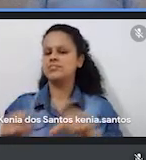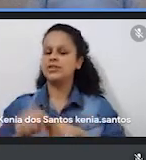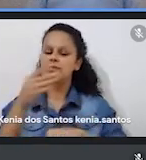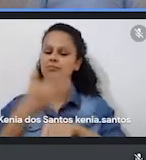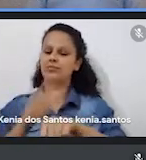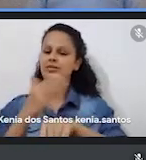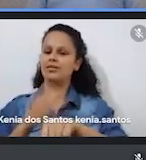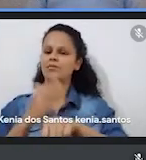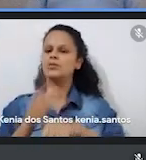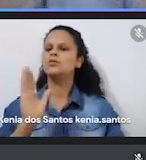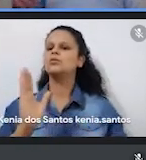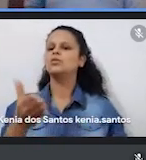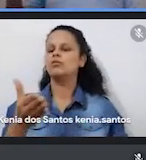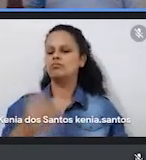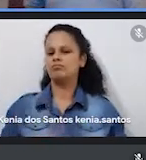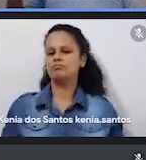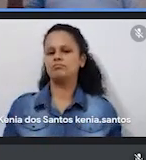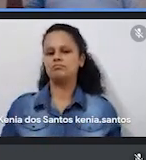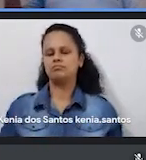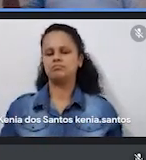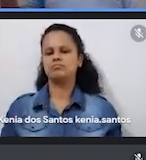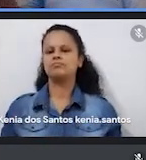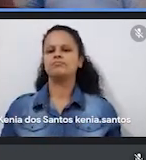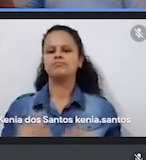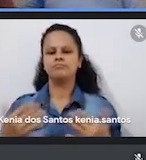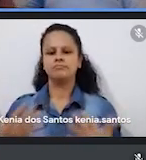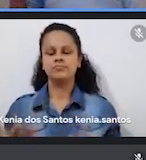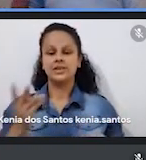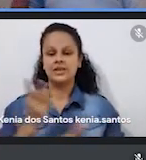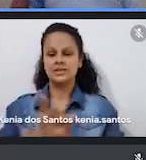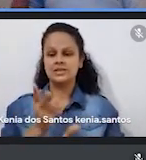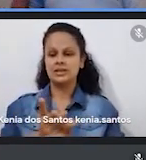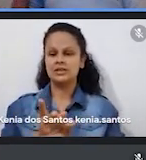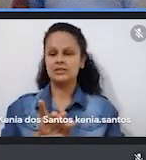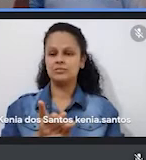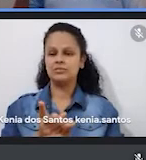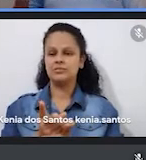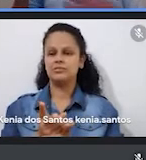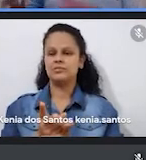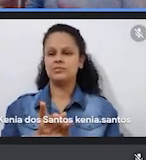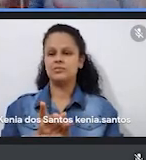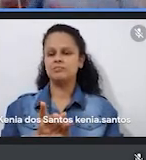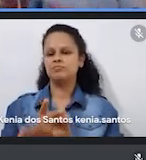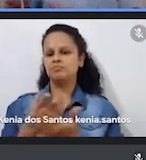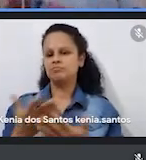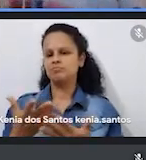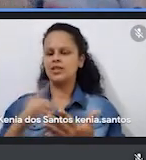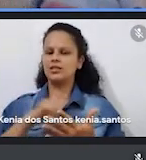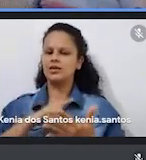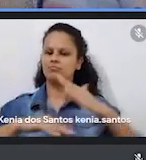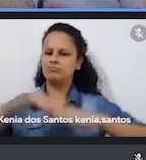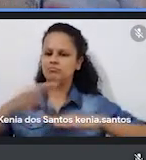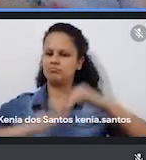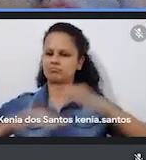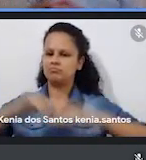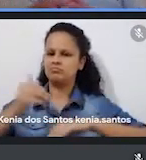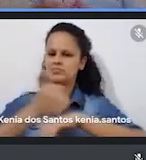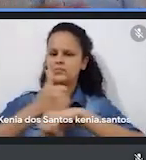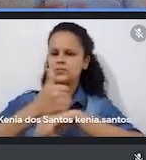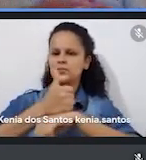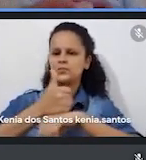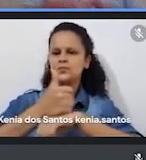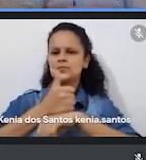realizados. Então, todo treinamento que o profissional que